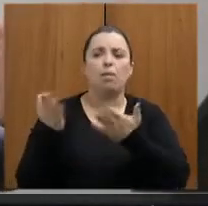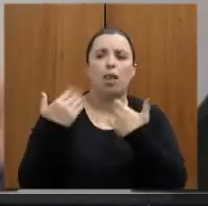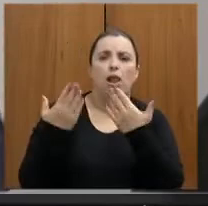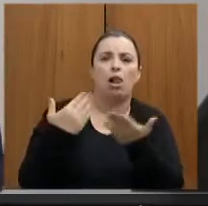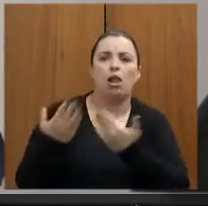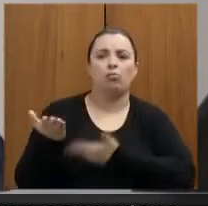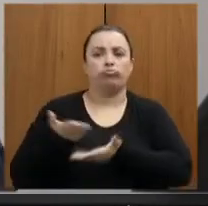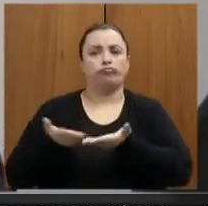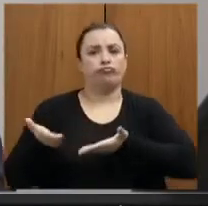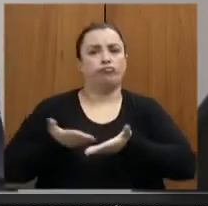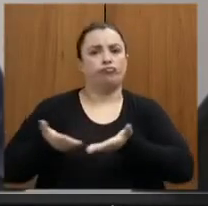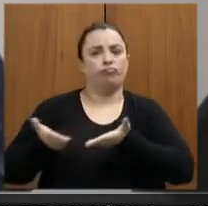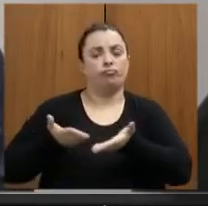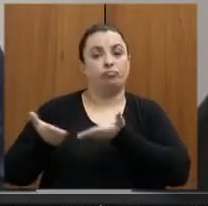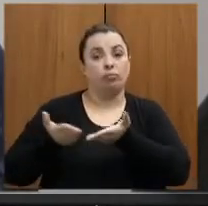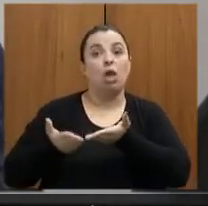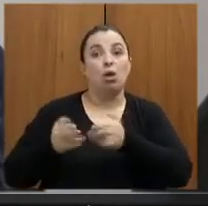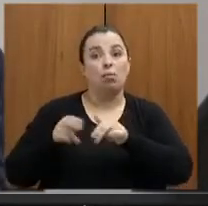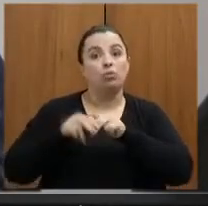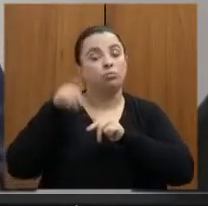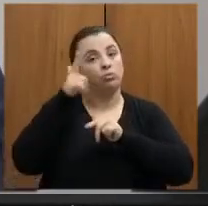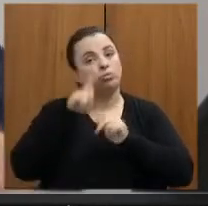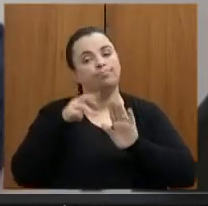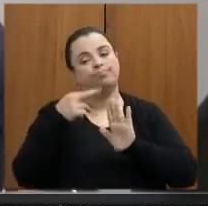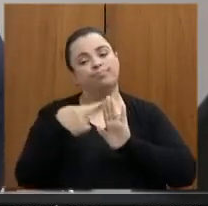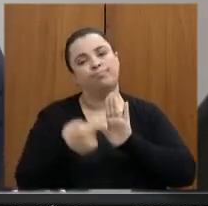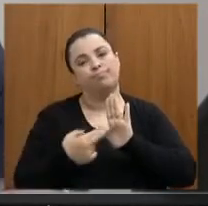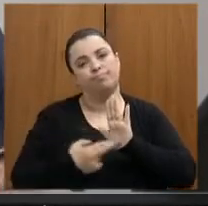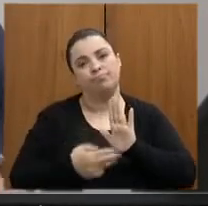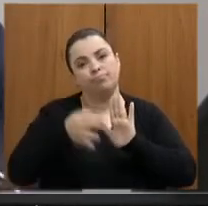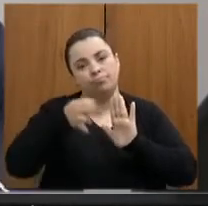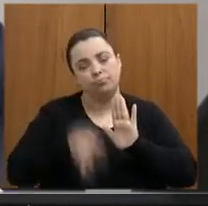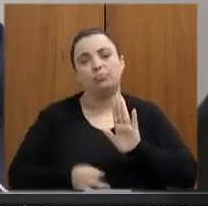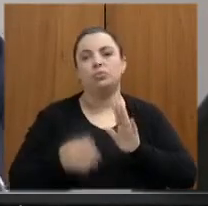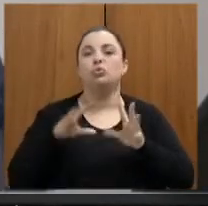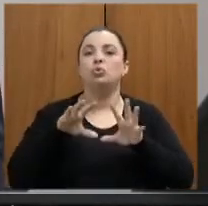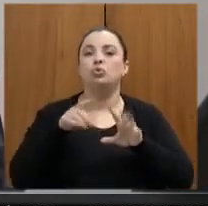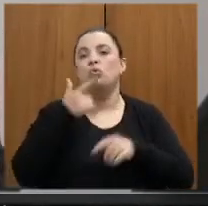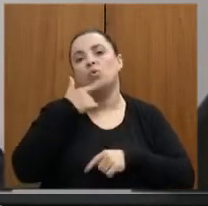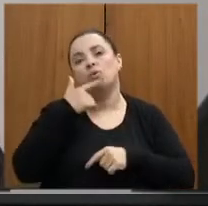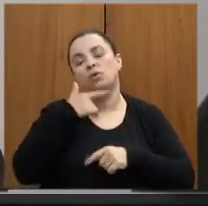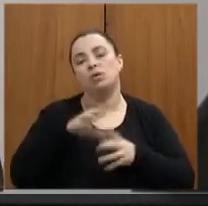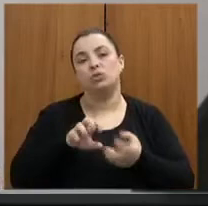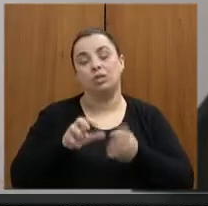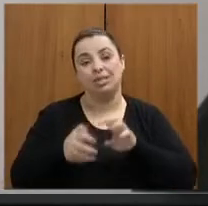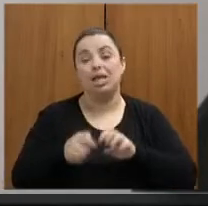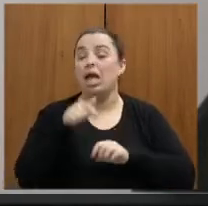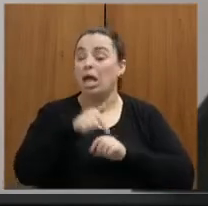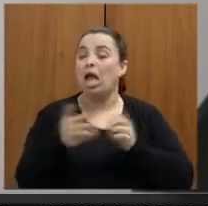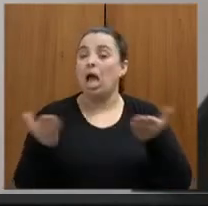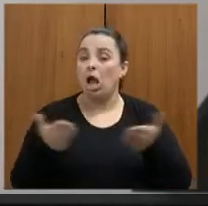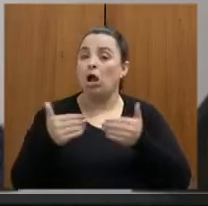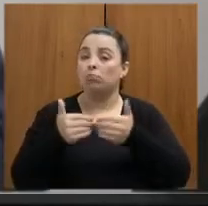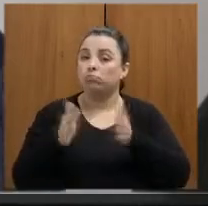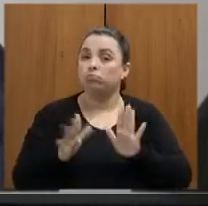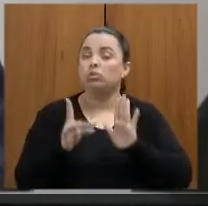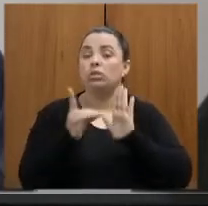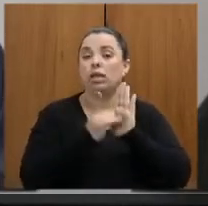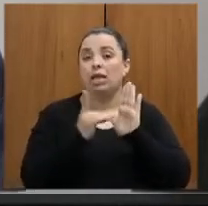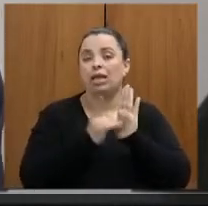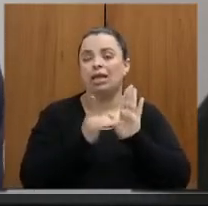na questão de regulamentação do queijo artesanal que agora veia e o decreto 99